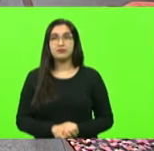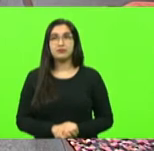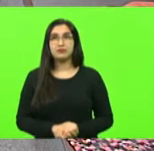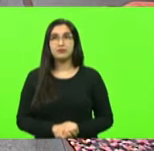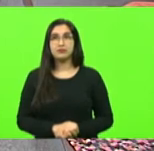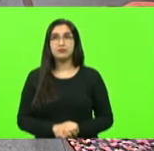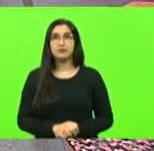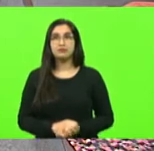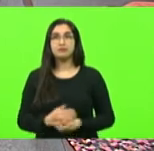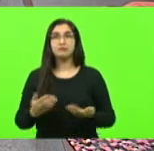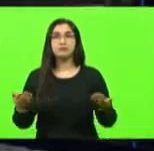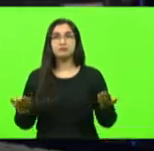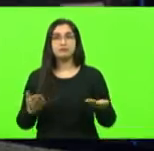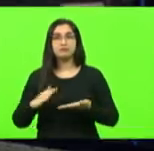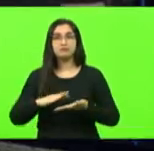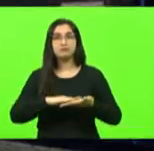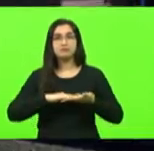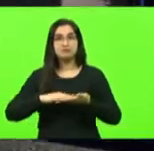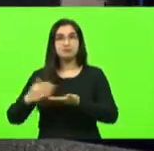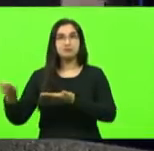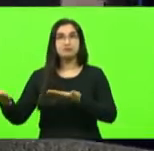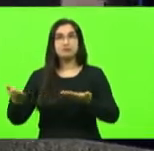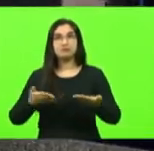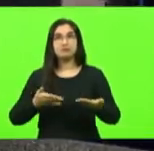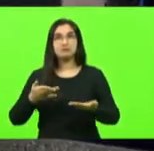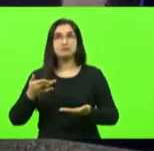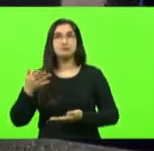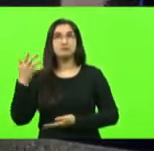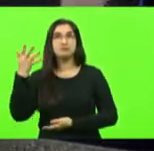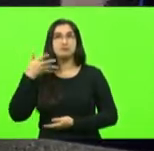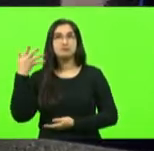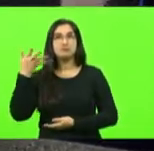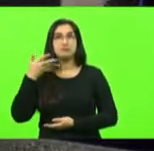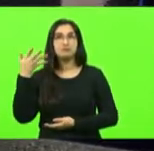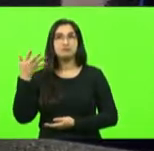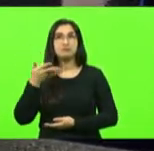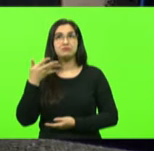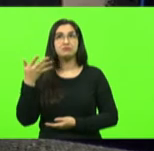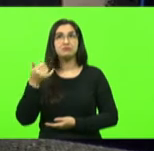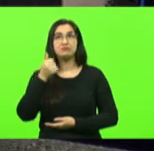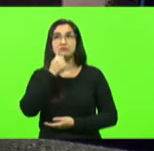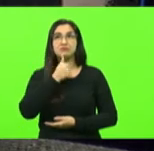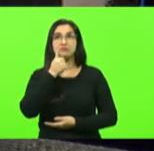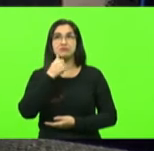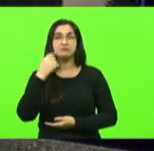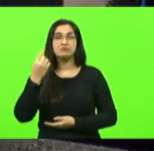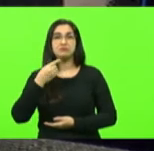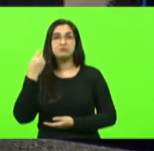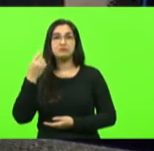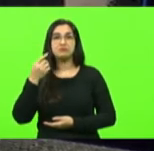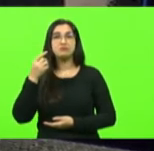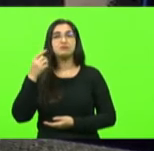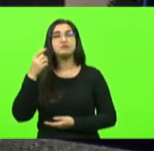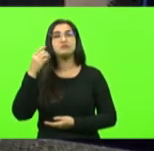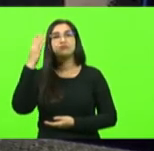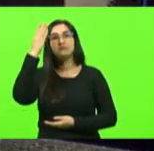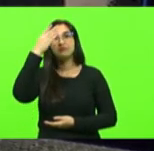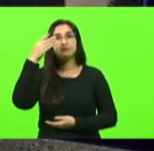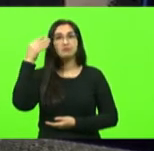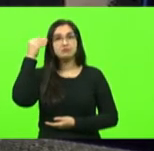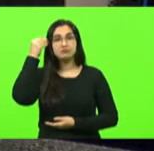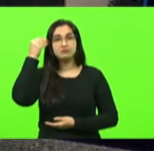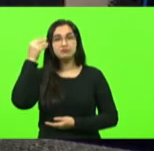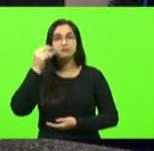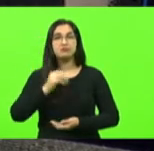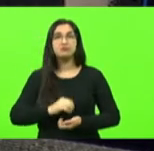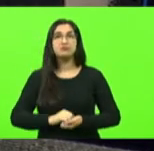Neste momento, o cerimonial convida para fazer uso da palavra a excelentíssima senhora deputada estadual da Assembleia Legislativa do Estado de